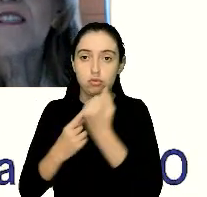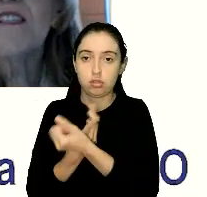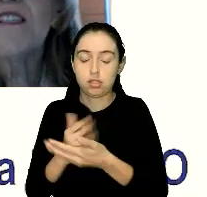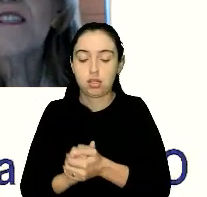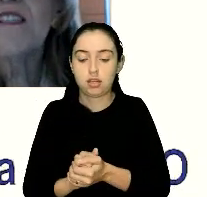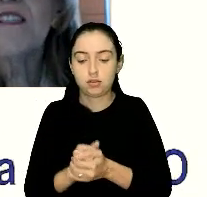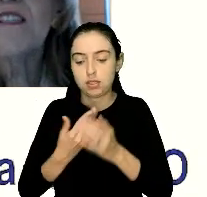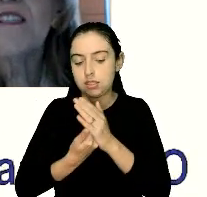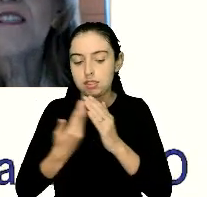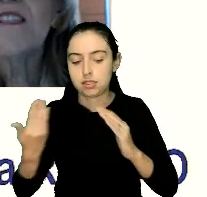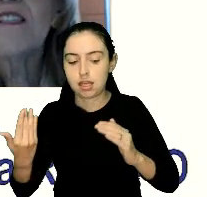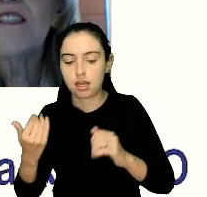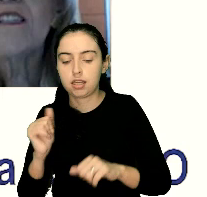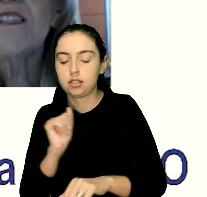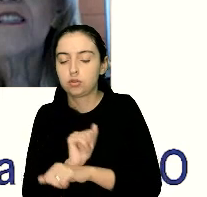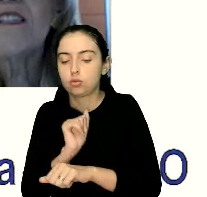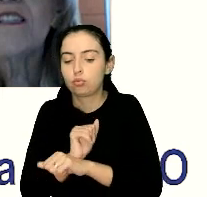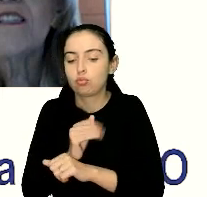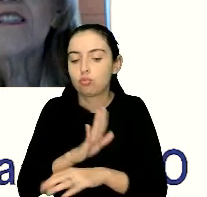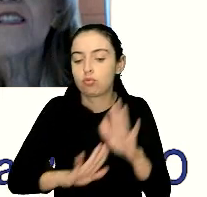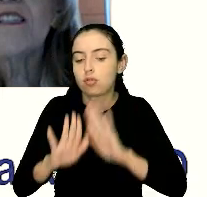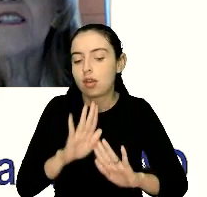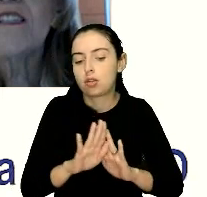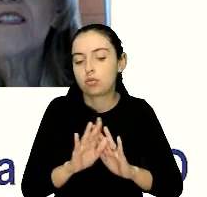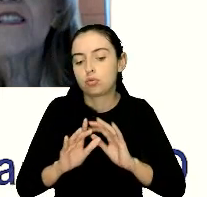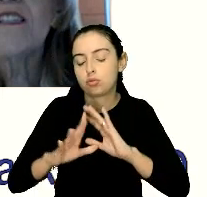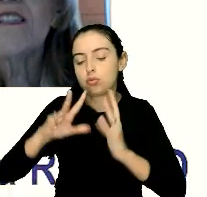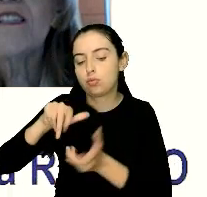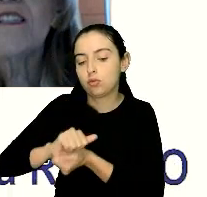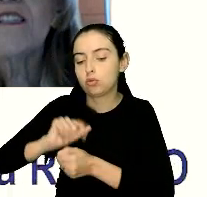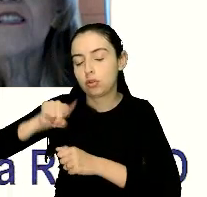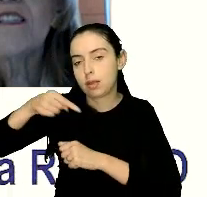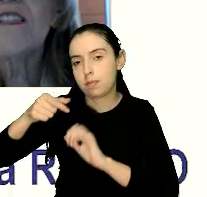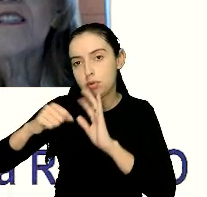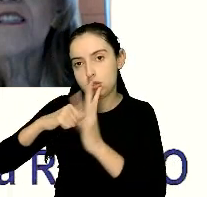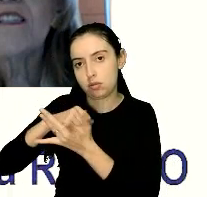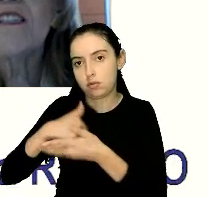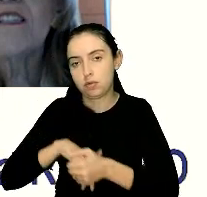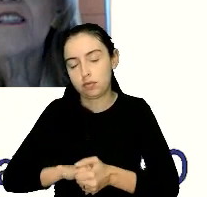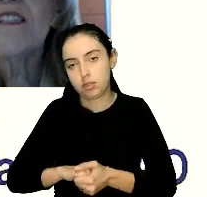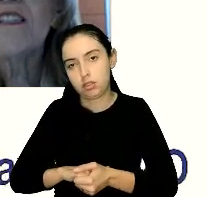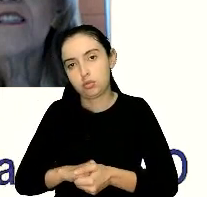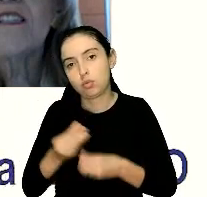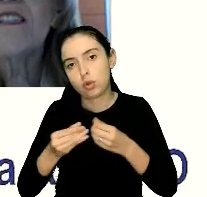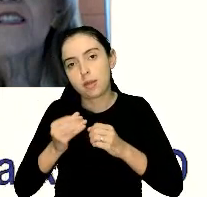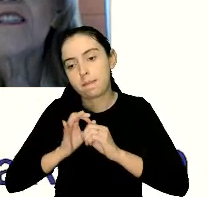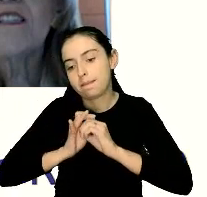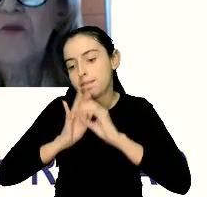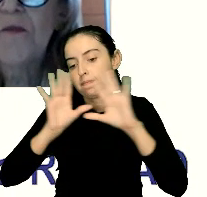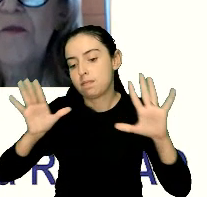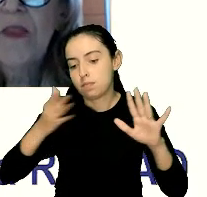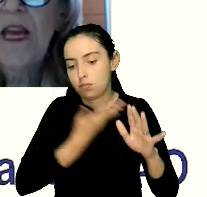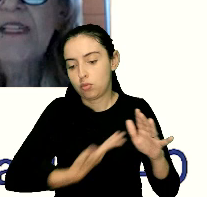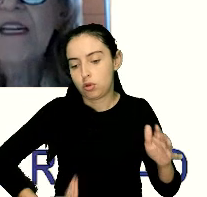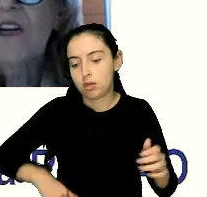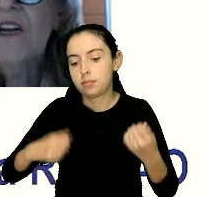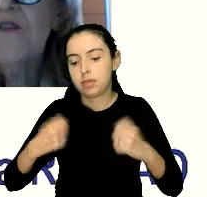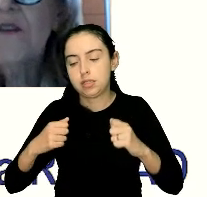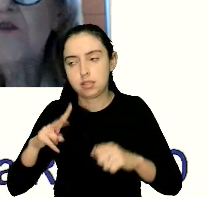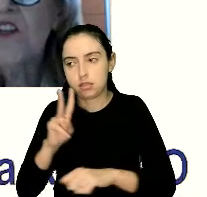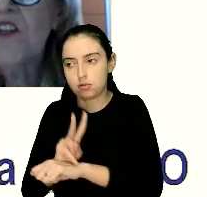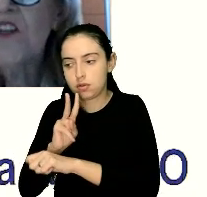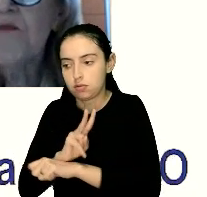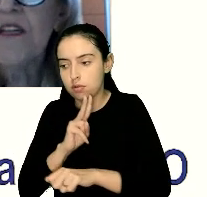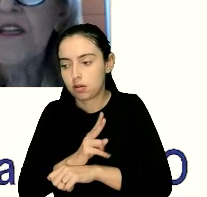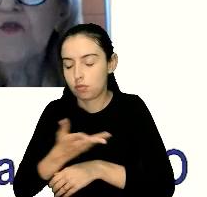saia da zona de conforto e no mundo de pós-pandemia, o que é público precisa ser vigiado por as